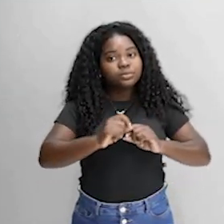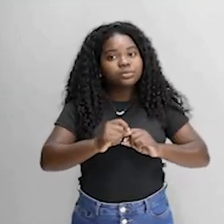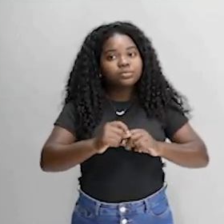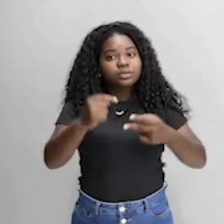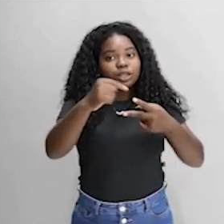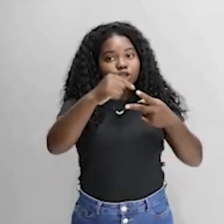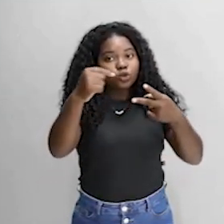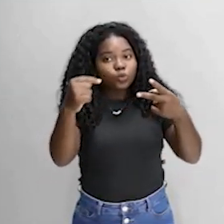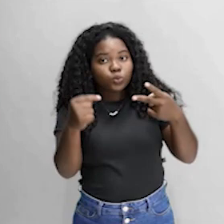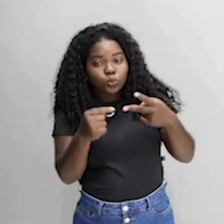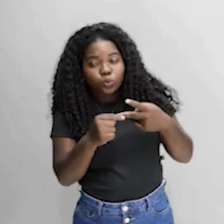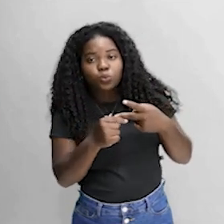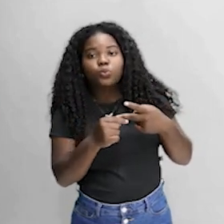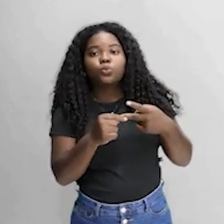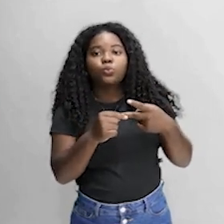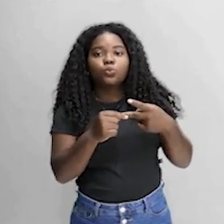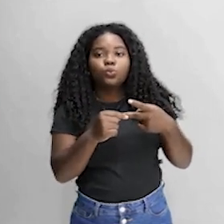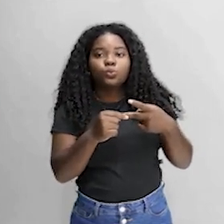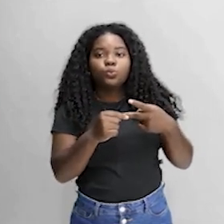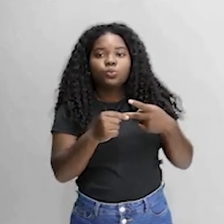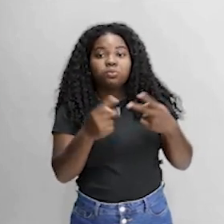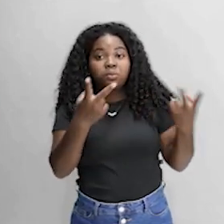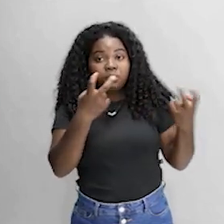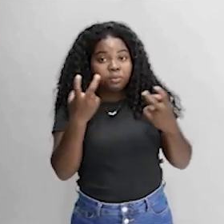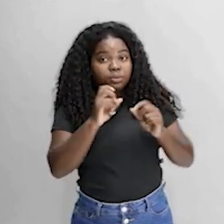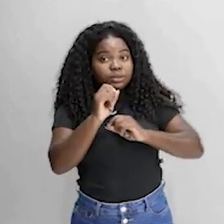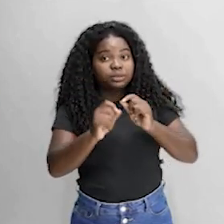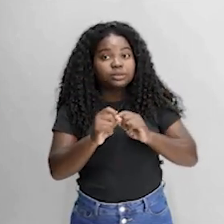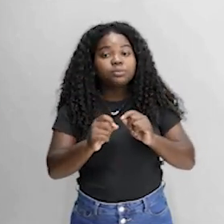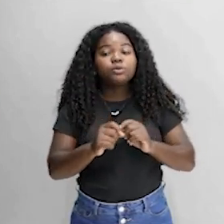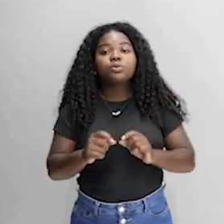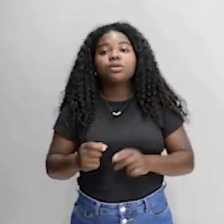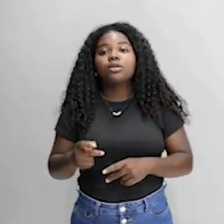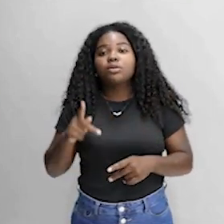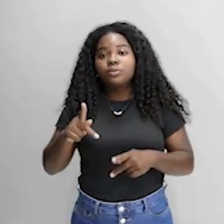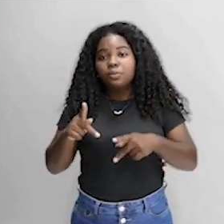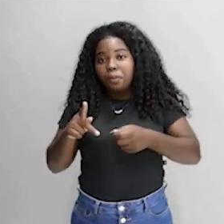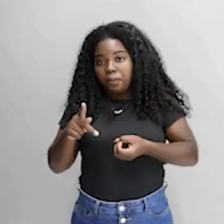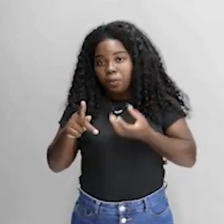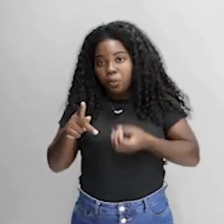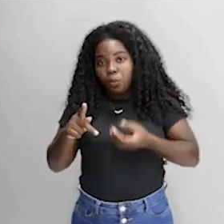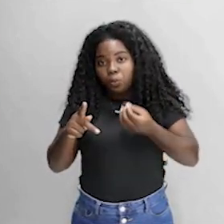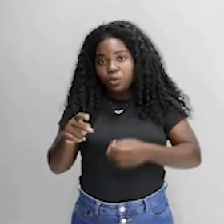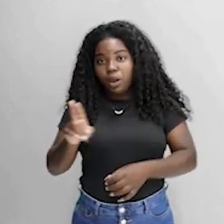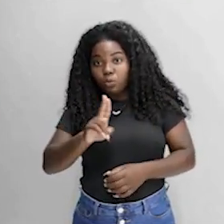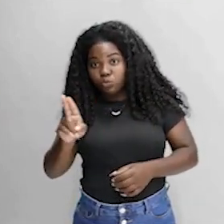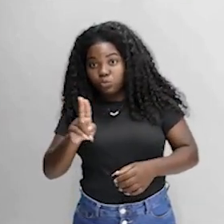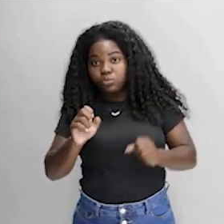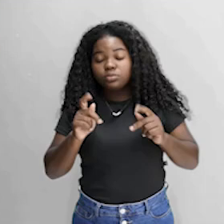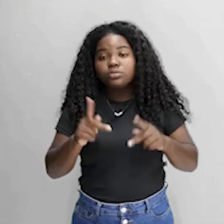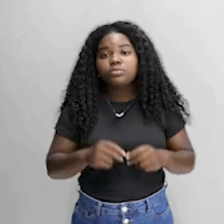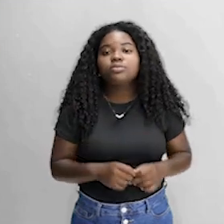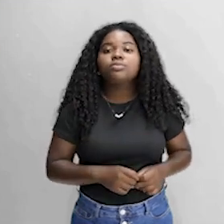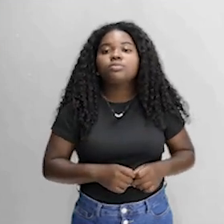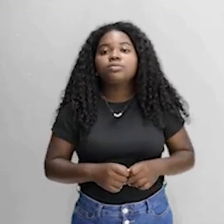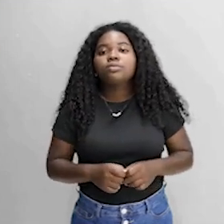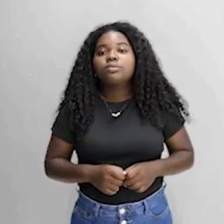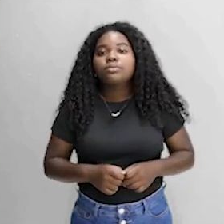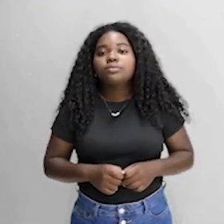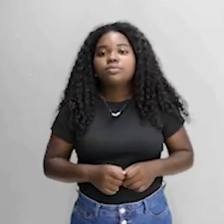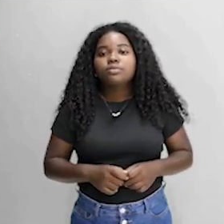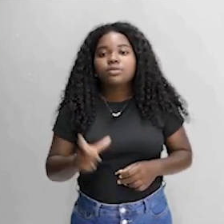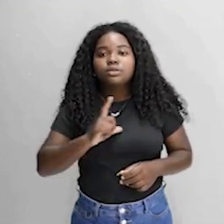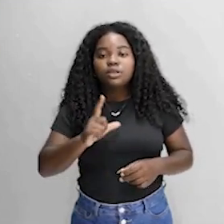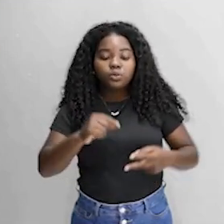duas. Você já percebeu que eu coloquei no plural, olha aqui. E estas premissas, no mínimo